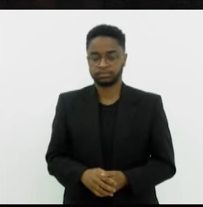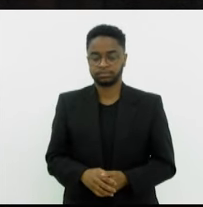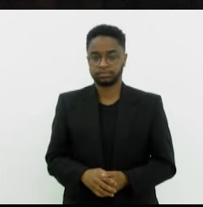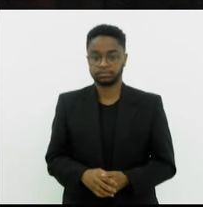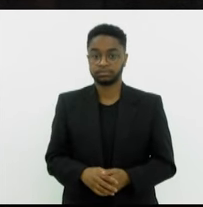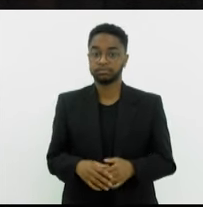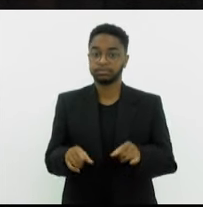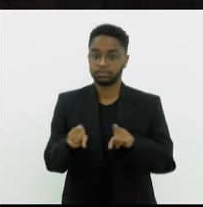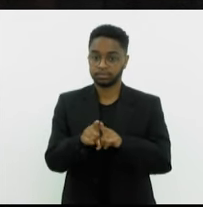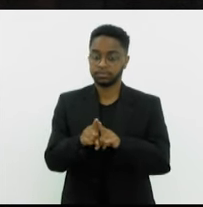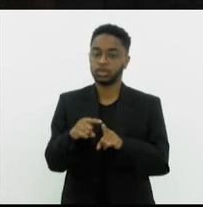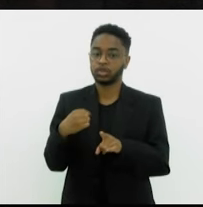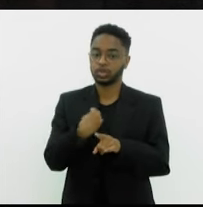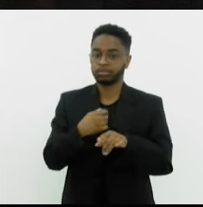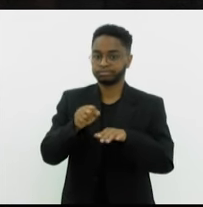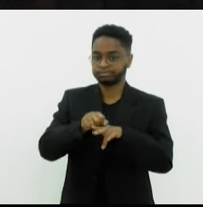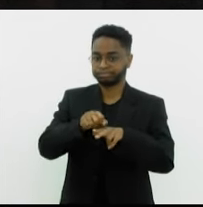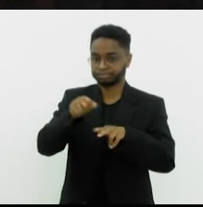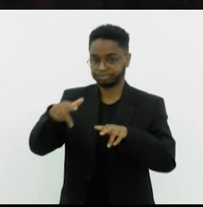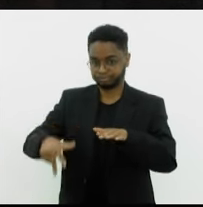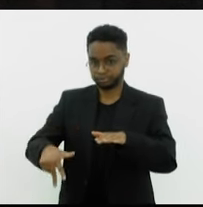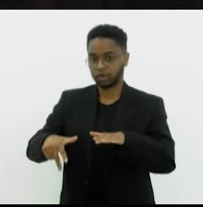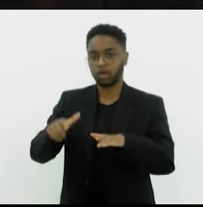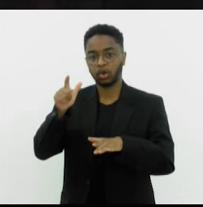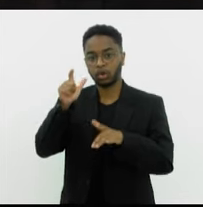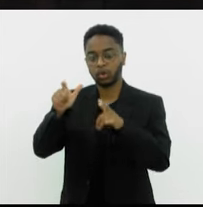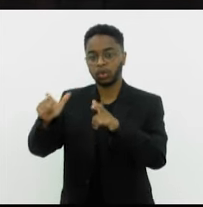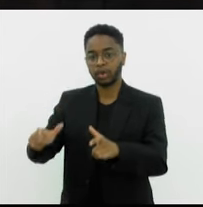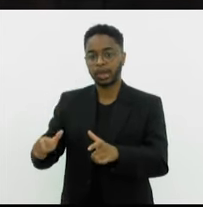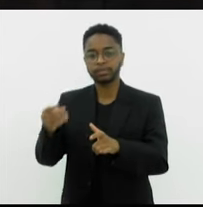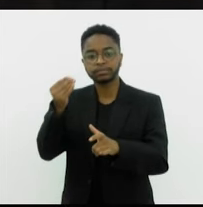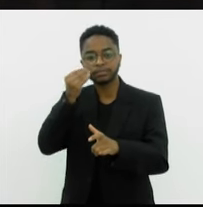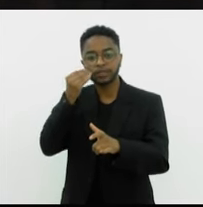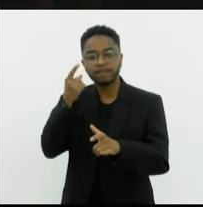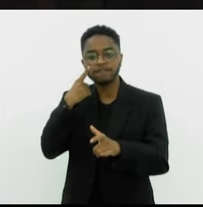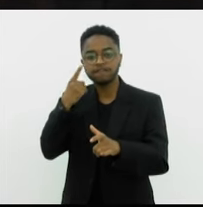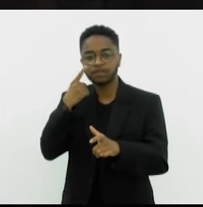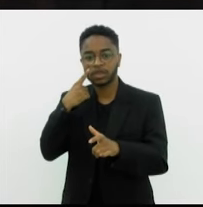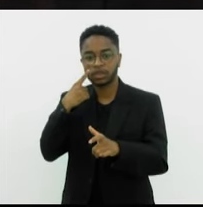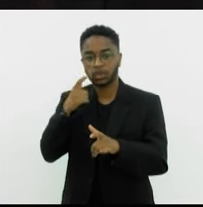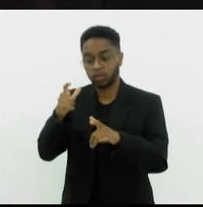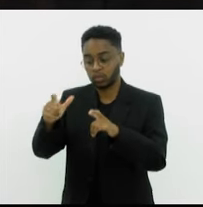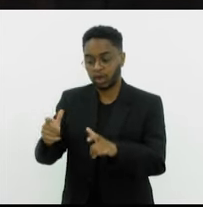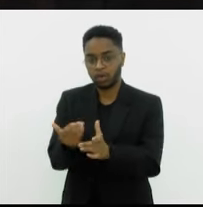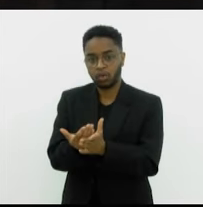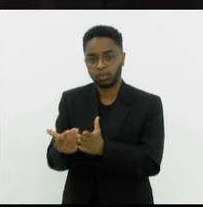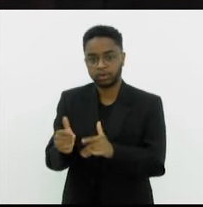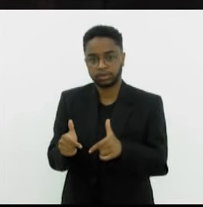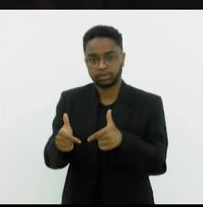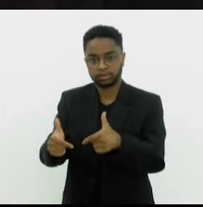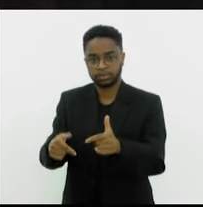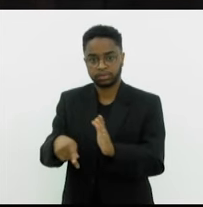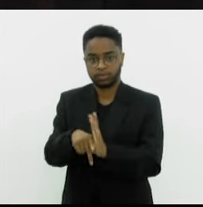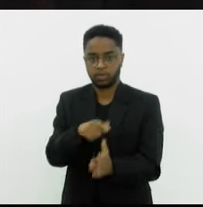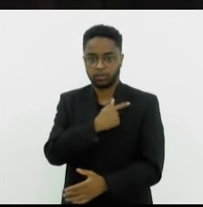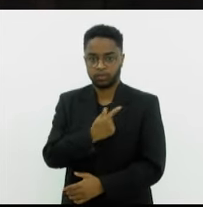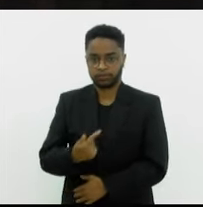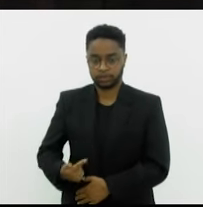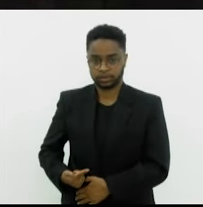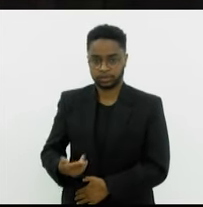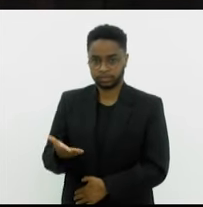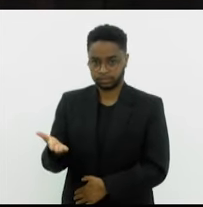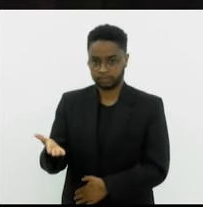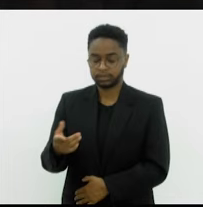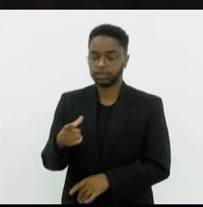Descemos também no local para ver a base zero, o ponto de zero de operação do governo do estado, com